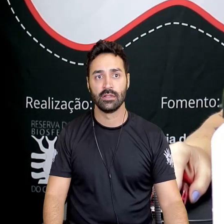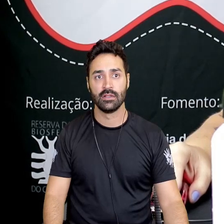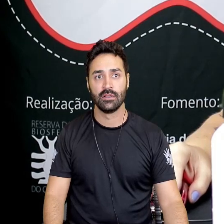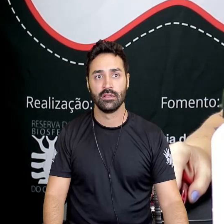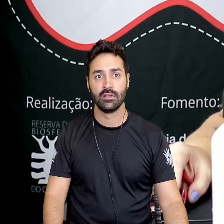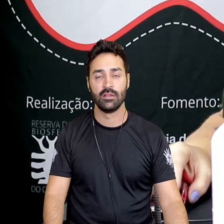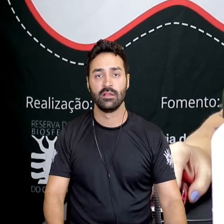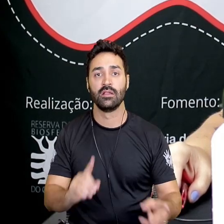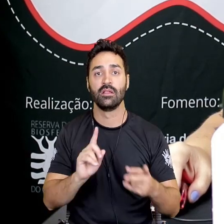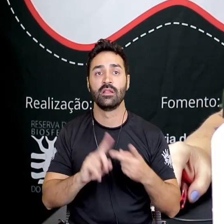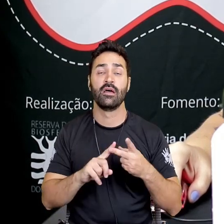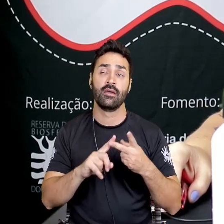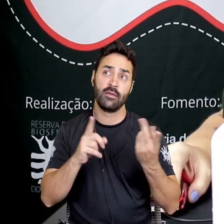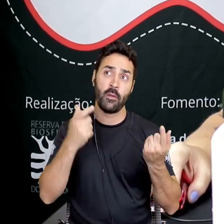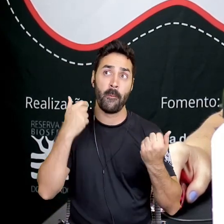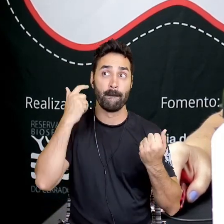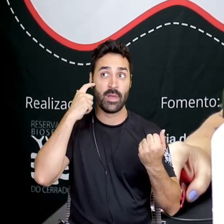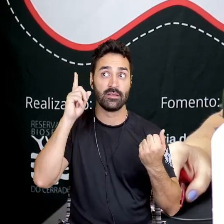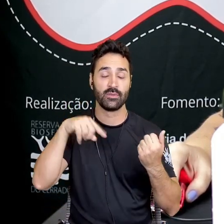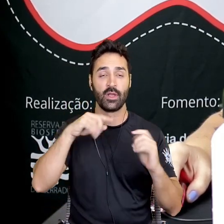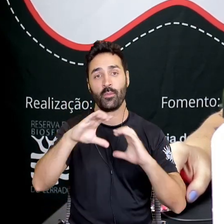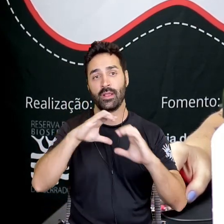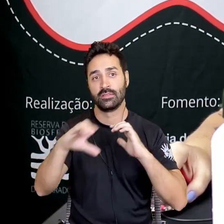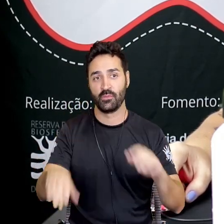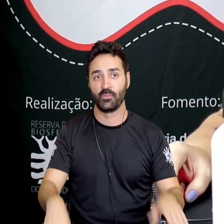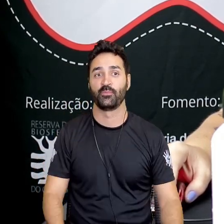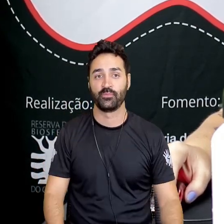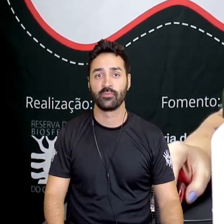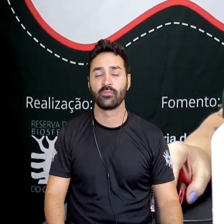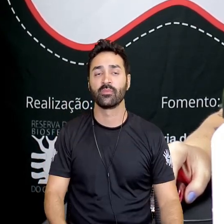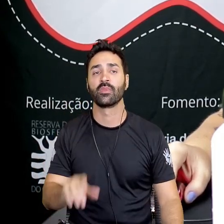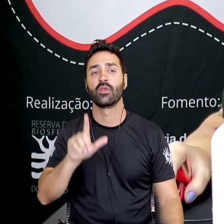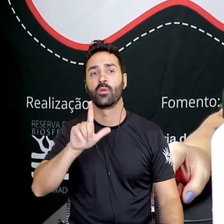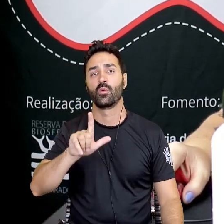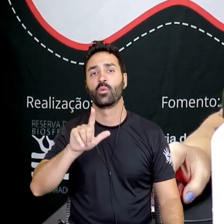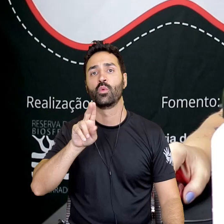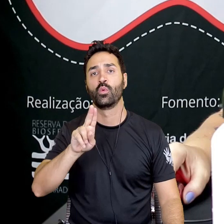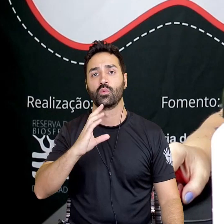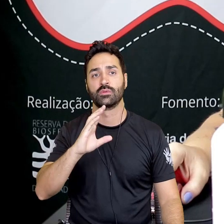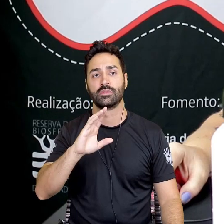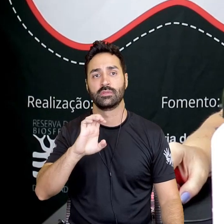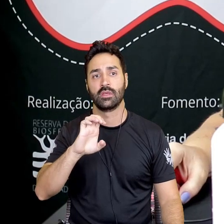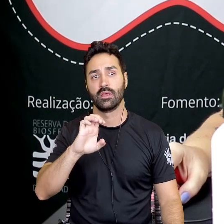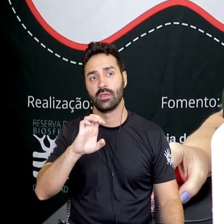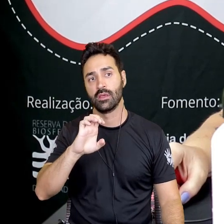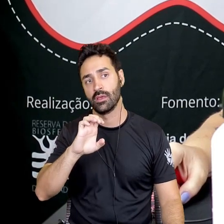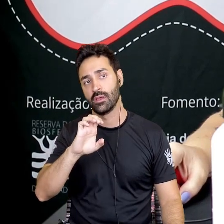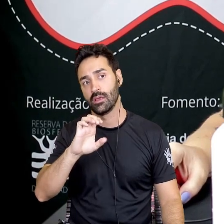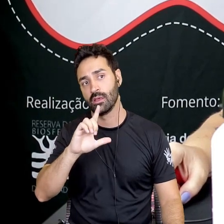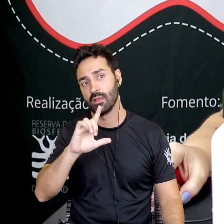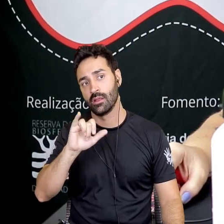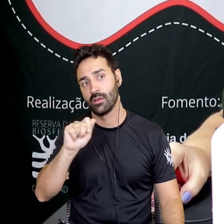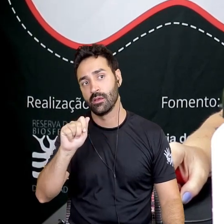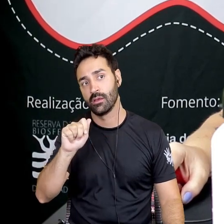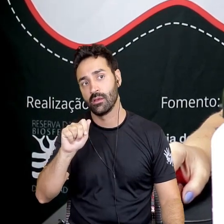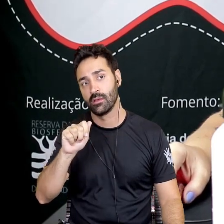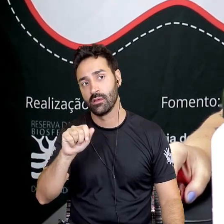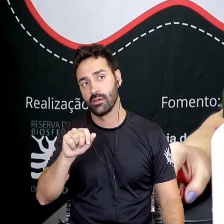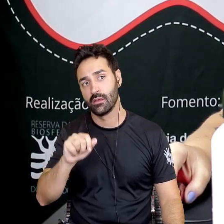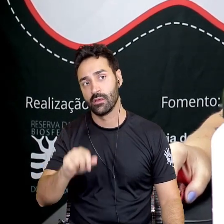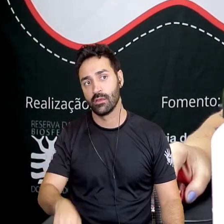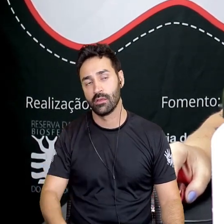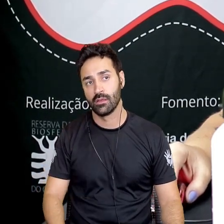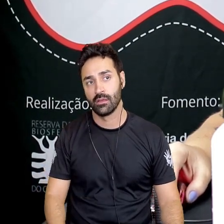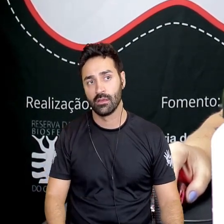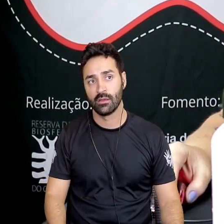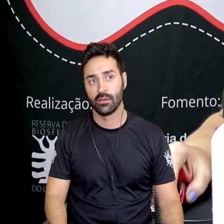Comunicação, que é o mais importante. Ótimo. Lucélia. Calço.